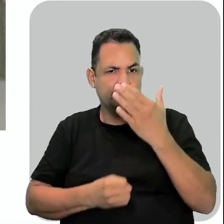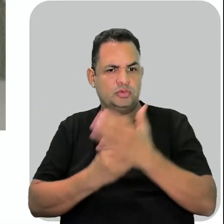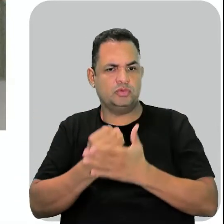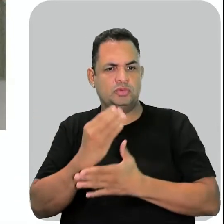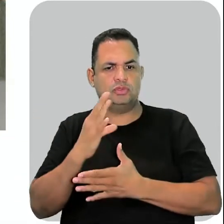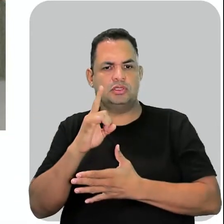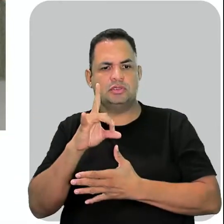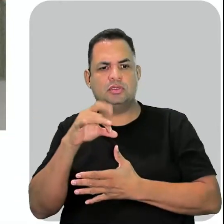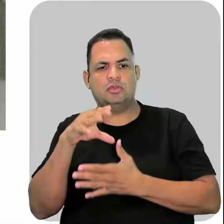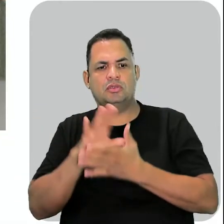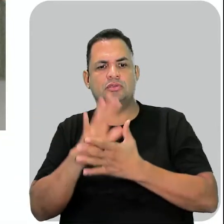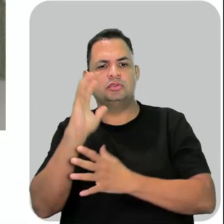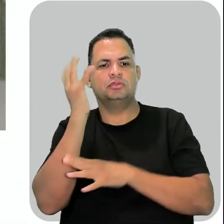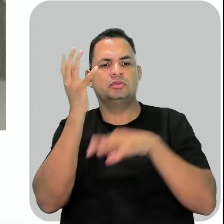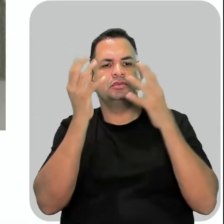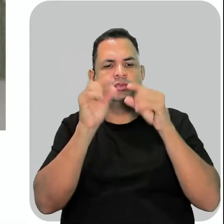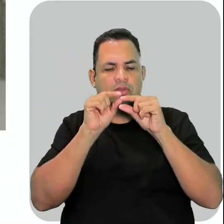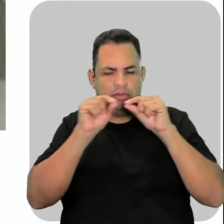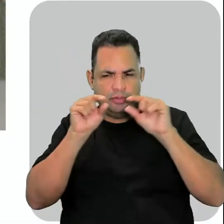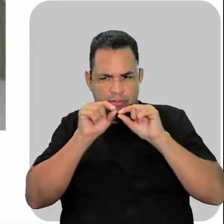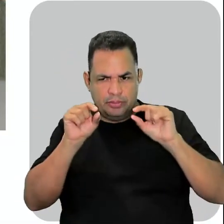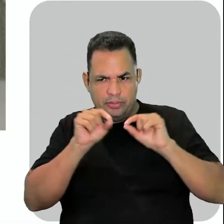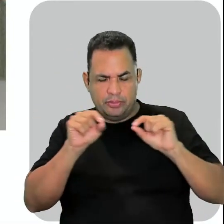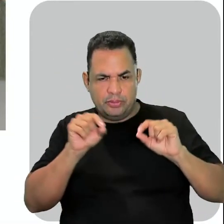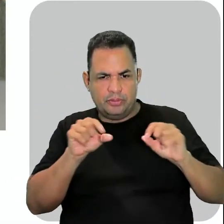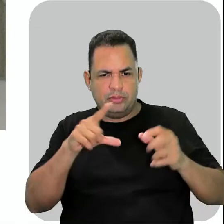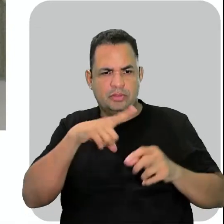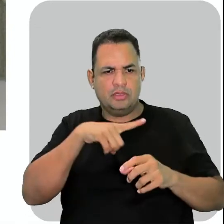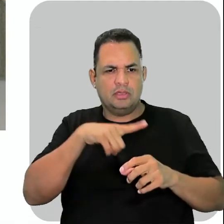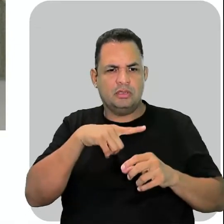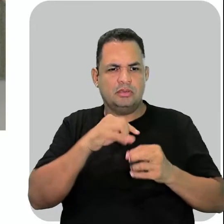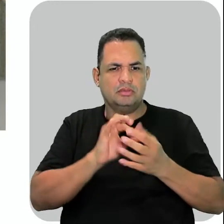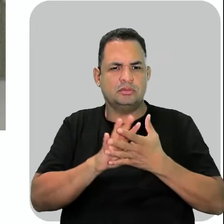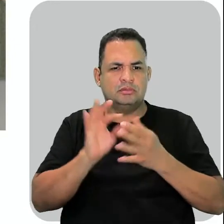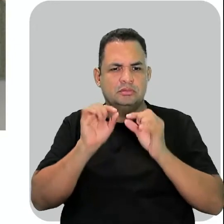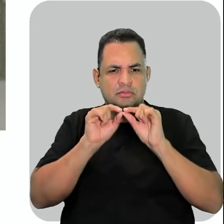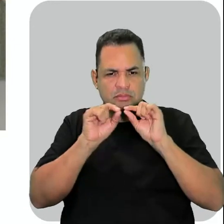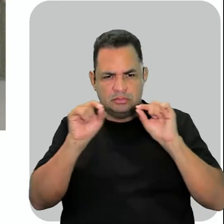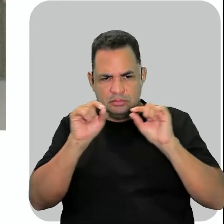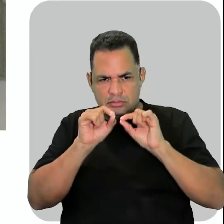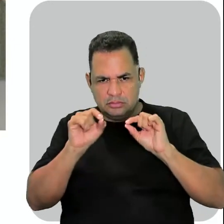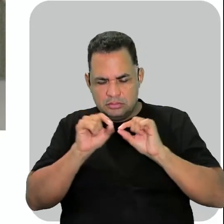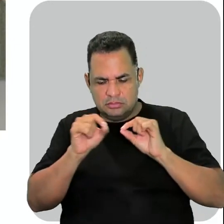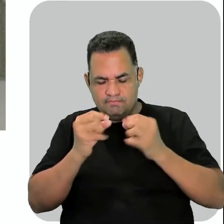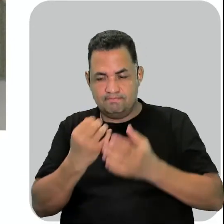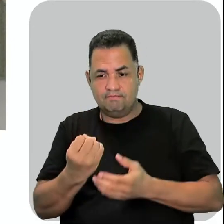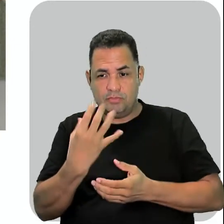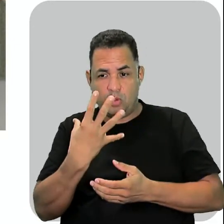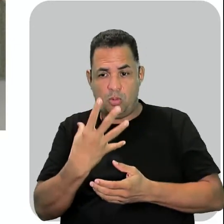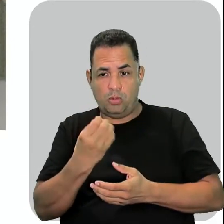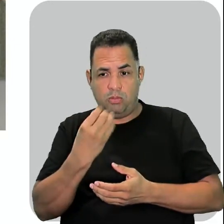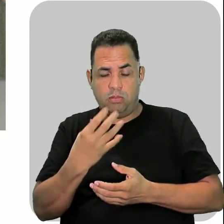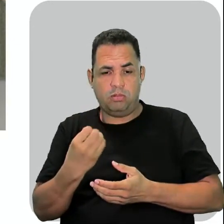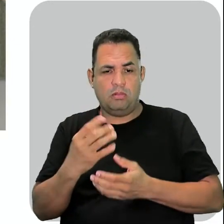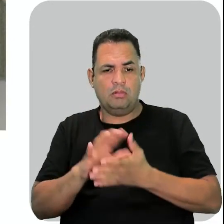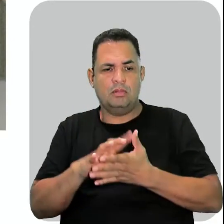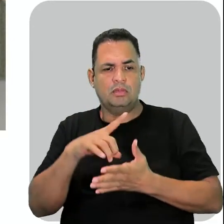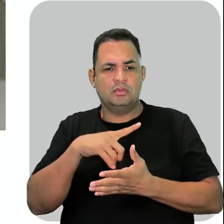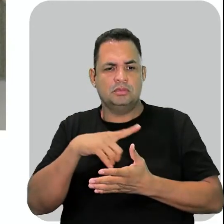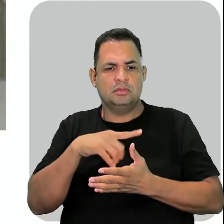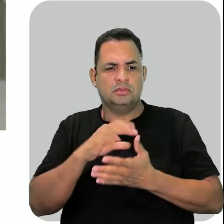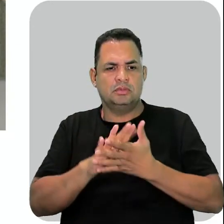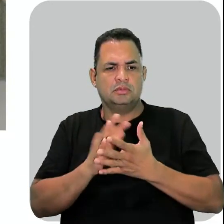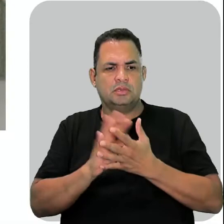celulose das plantas. E os seus fios eles são constituídos com aspecto brilhante e ele possui um